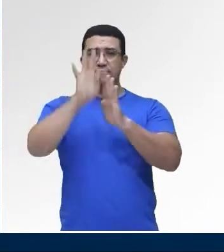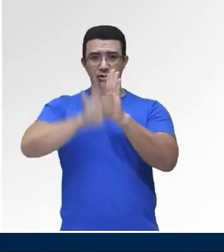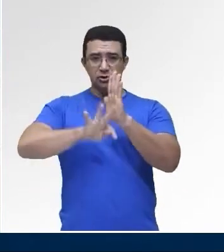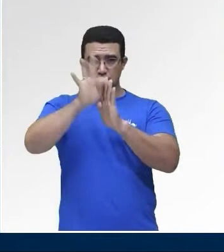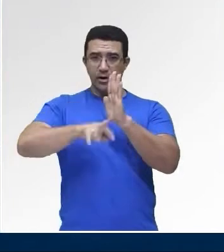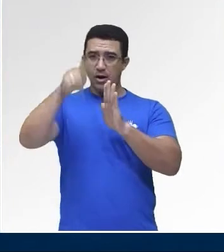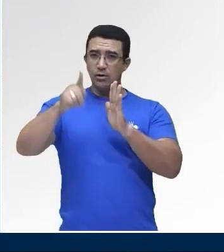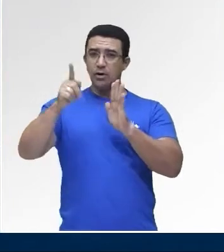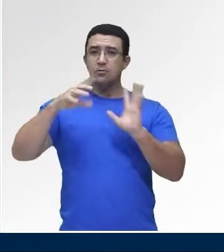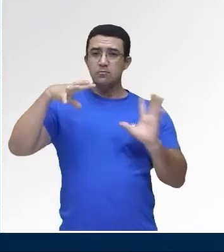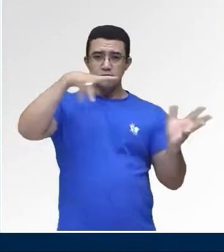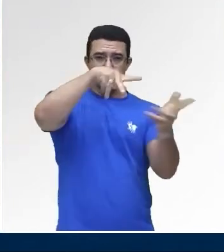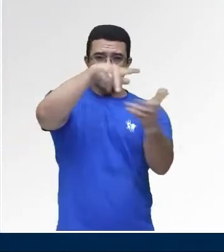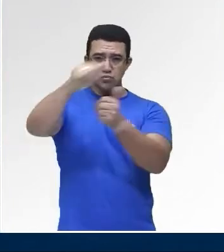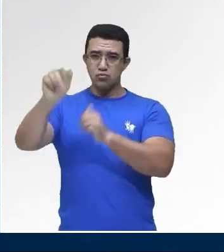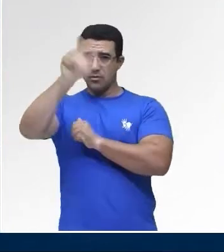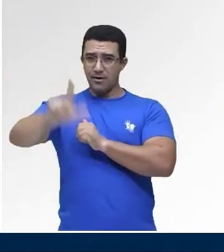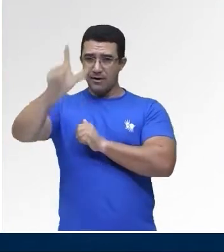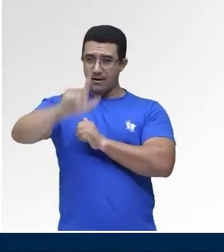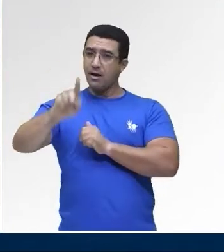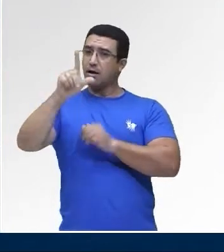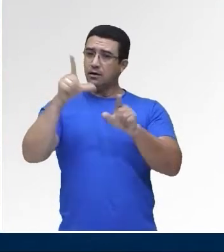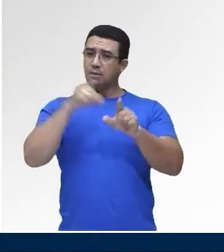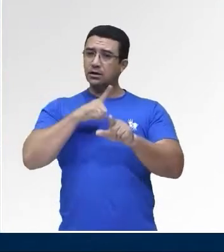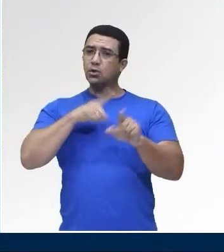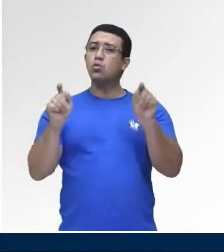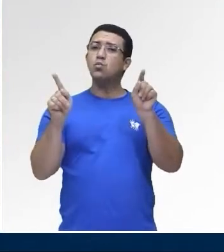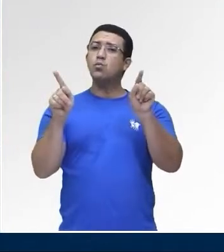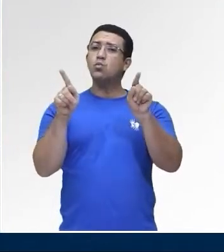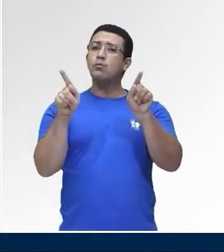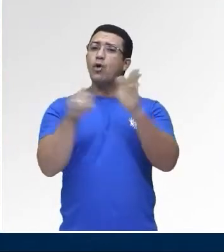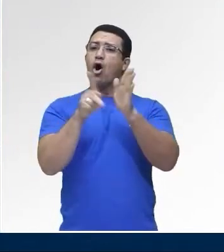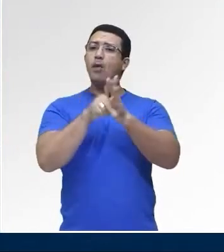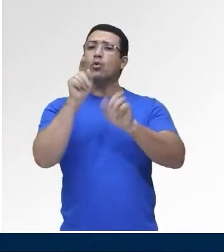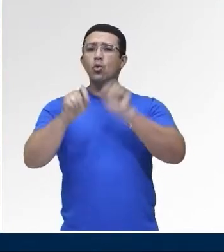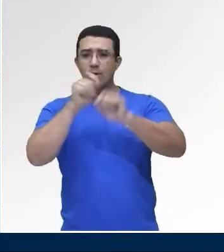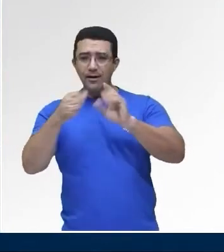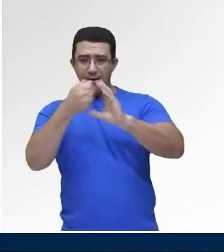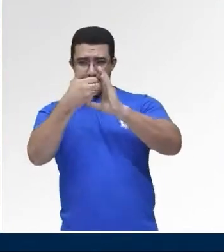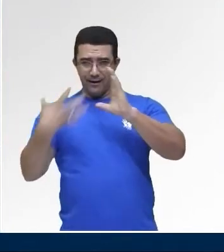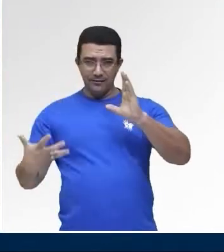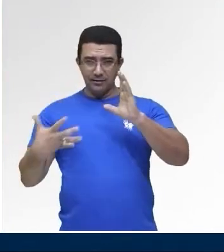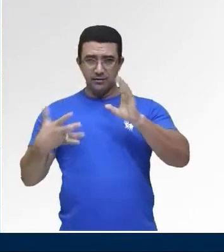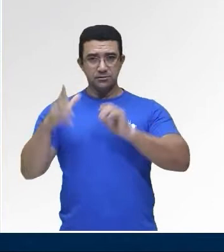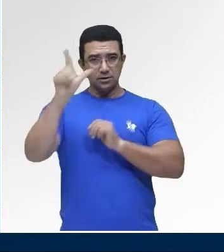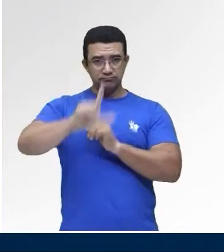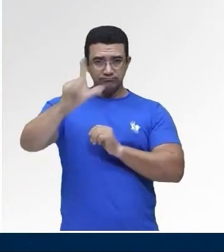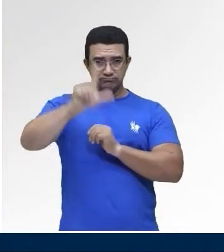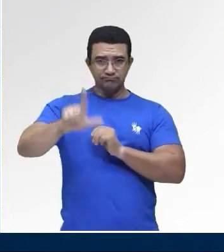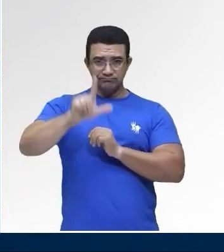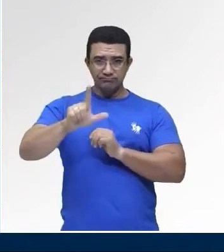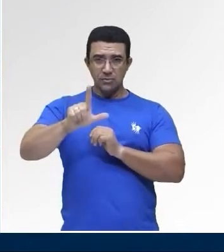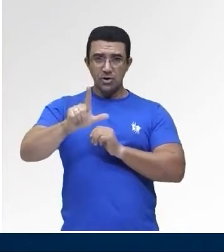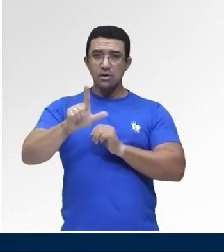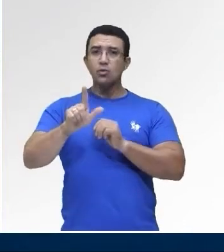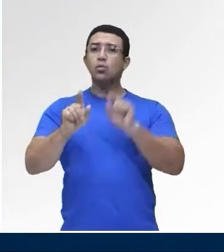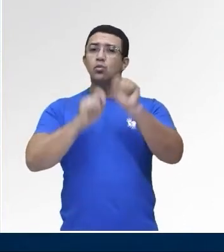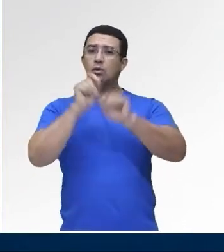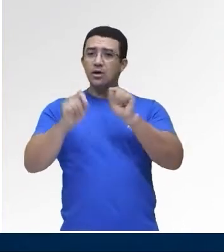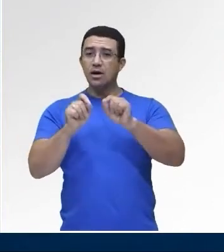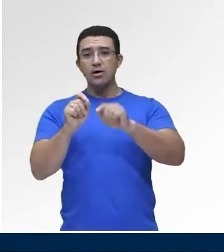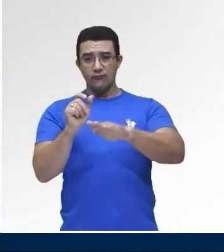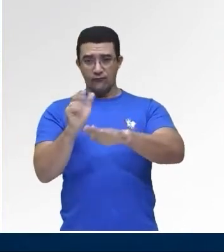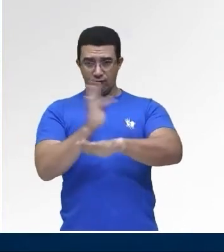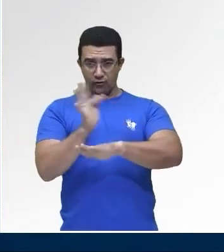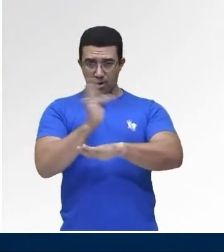apresenta características formais e temáticas que permitem sua identificação entre os outros gêneros